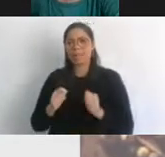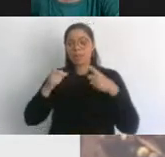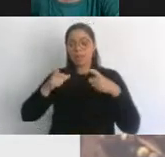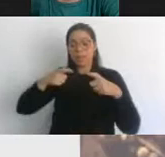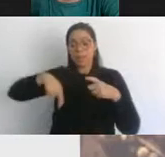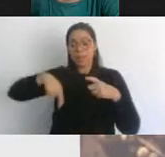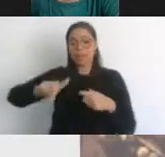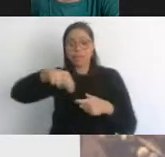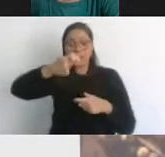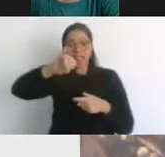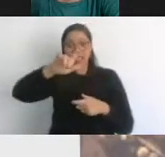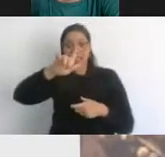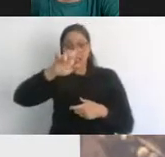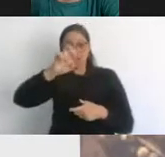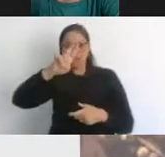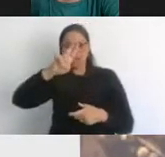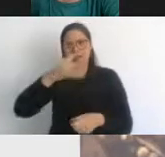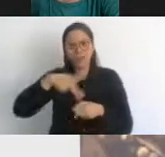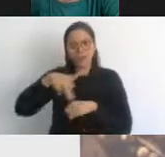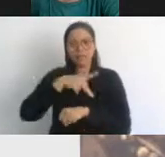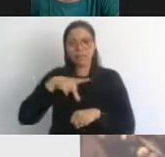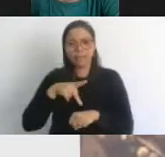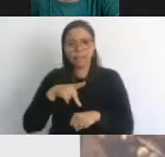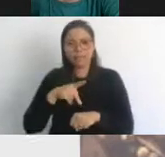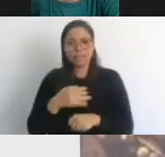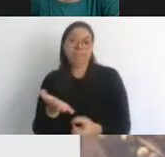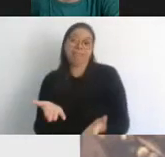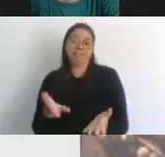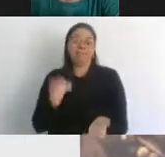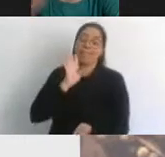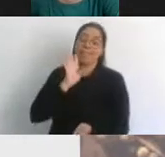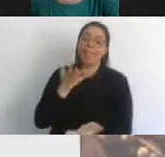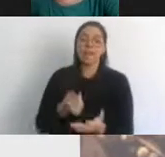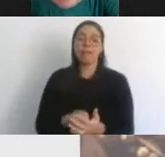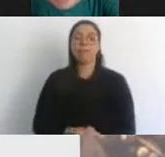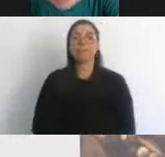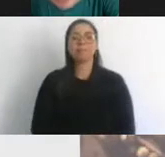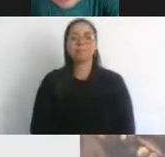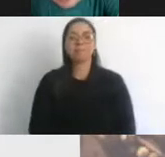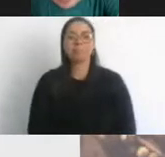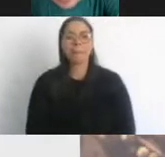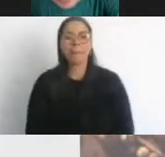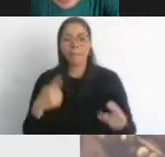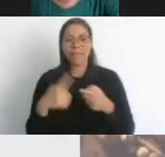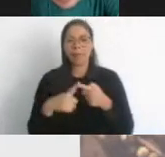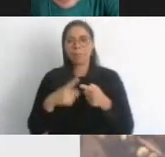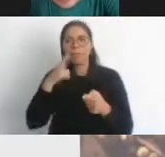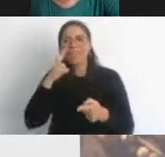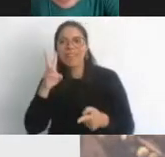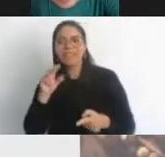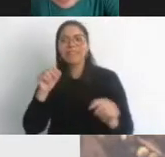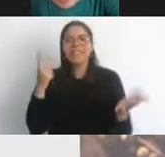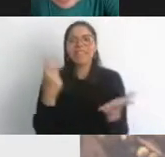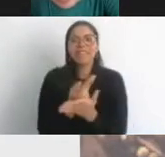embarque da Nigéria Mas vamos usar se você é legal o que ele ia ver o que ia vender tudo na